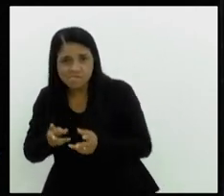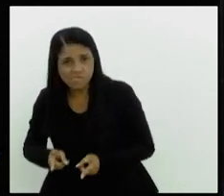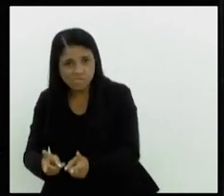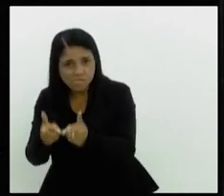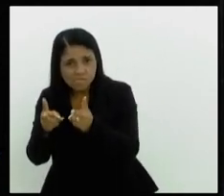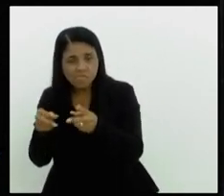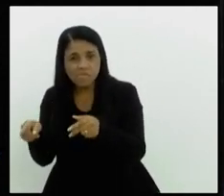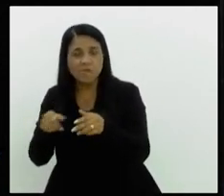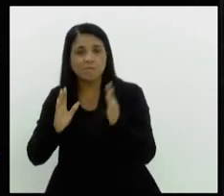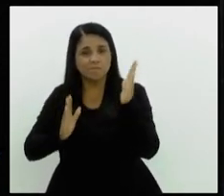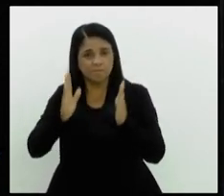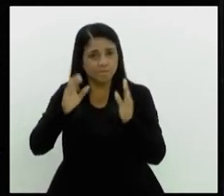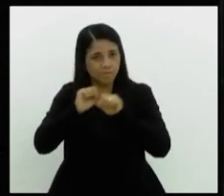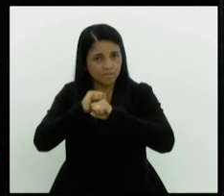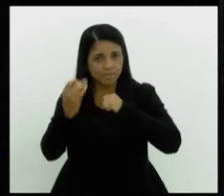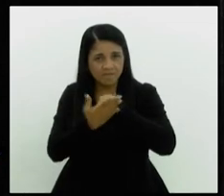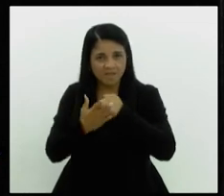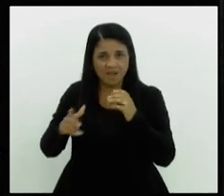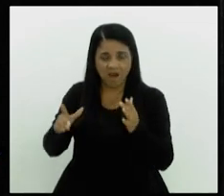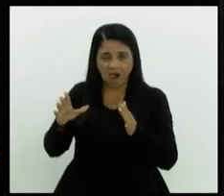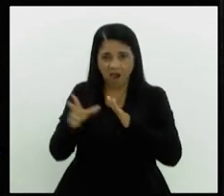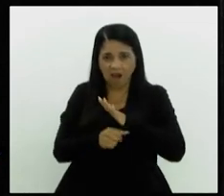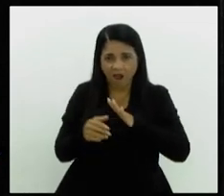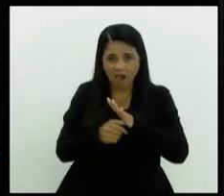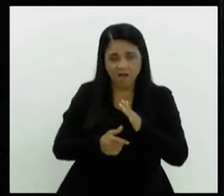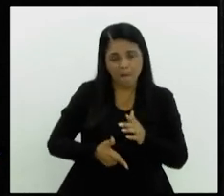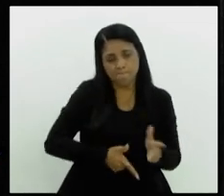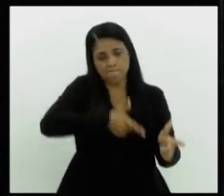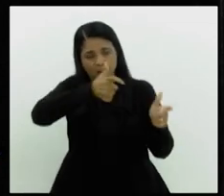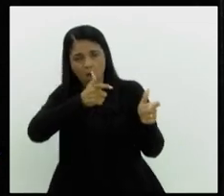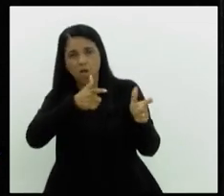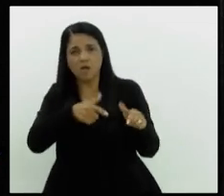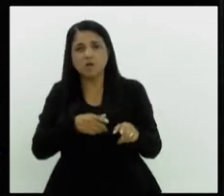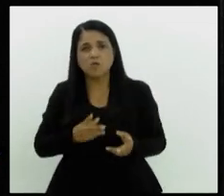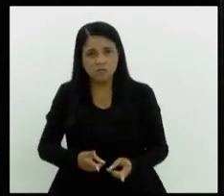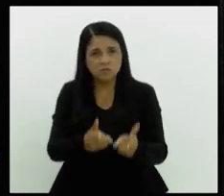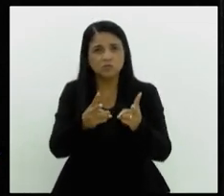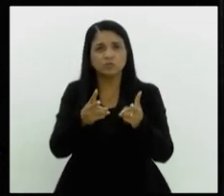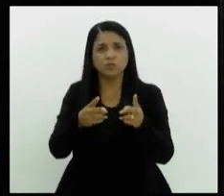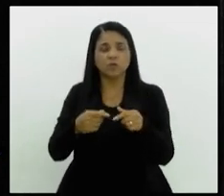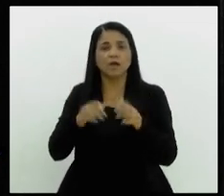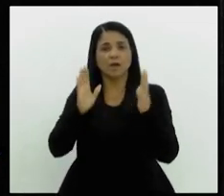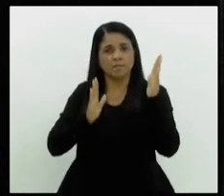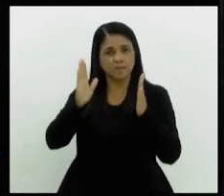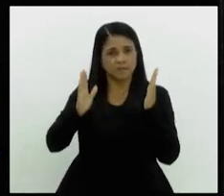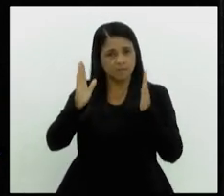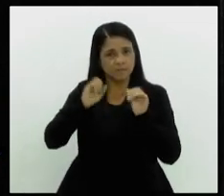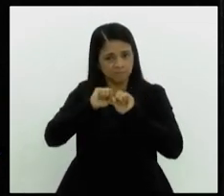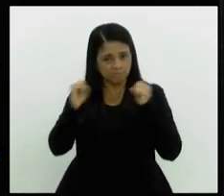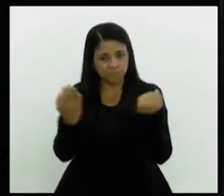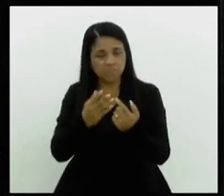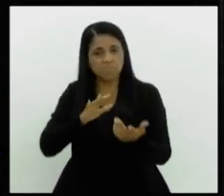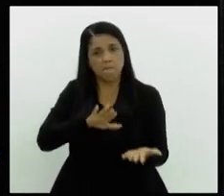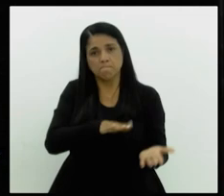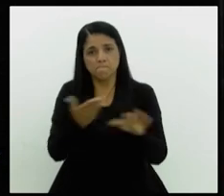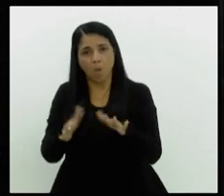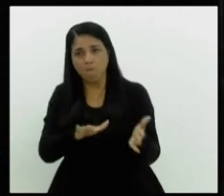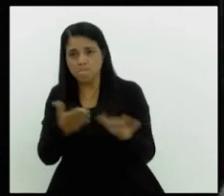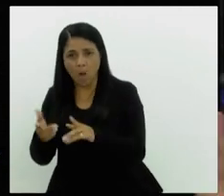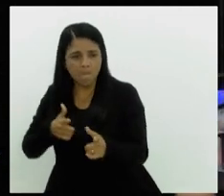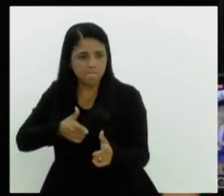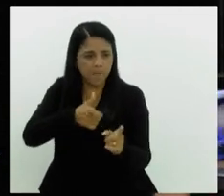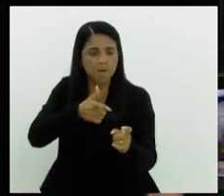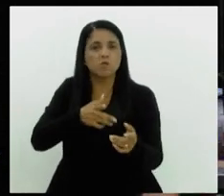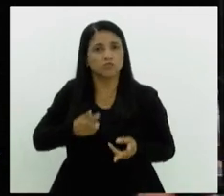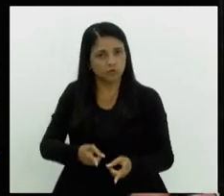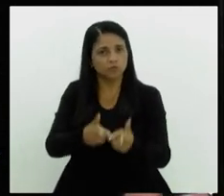Durante a pandemia assaltos não pararam de acontecer. Durante a pandemia homicídios continuaram